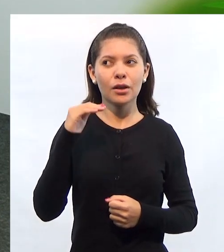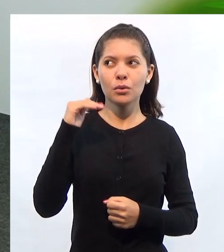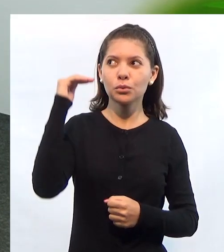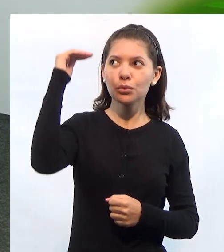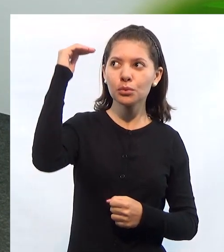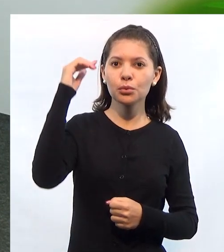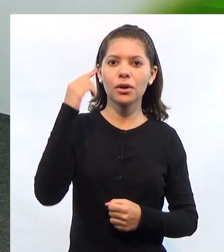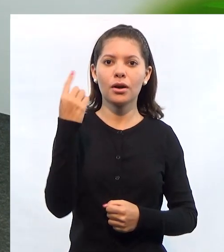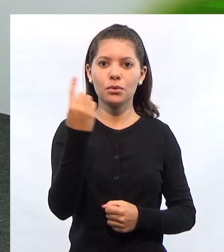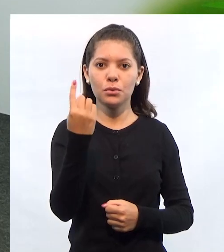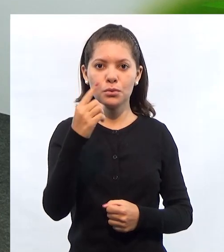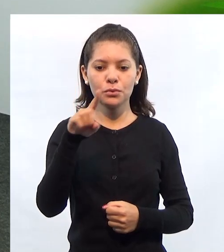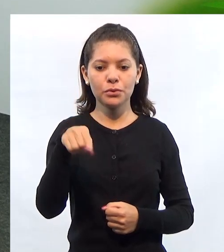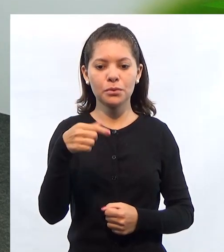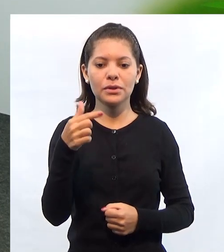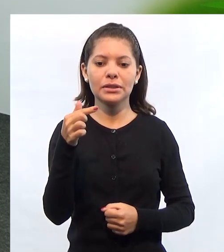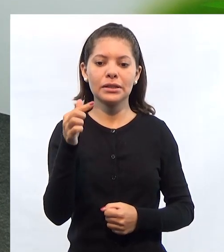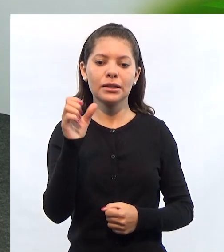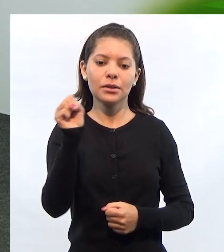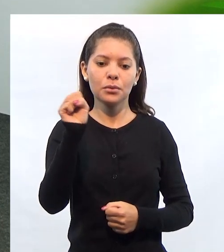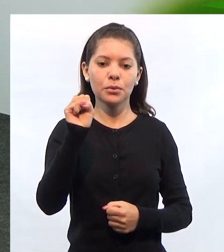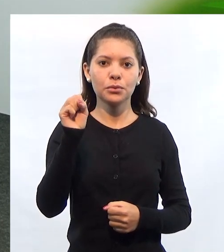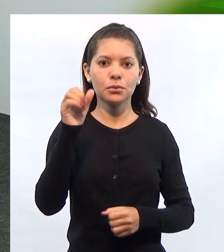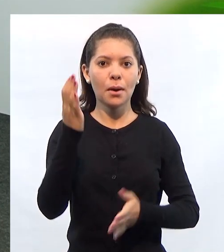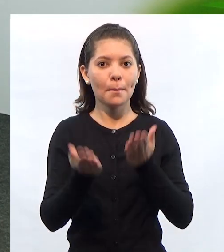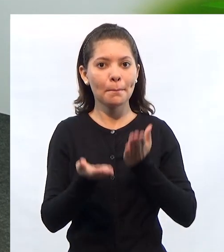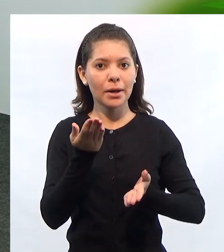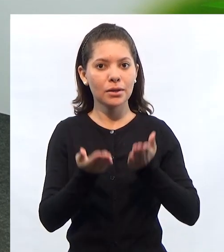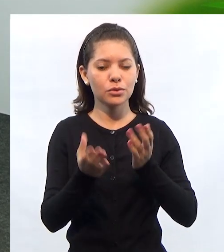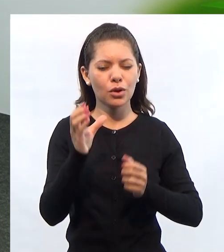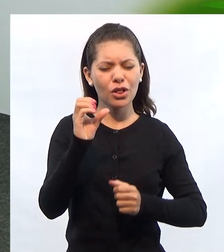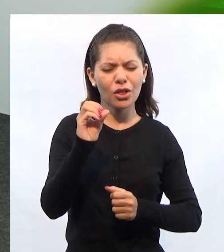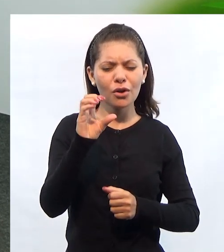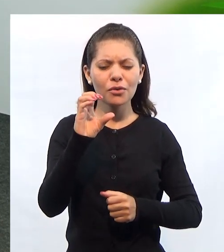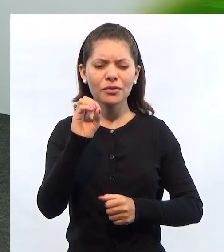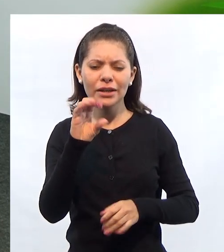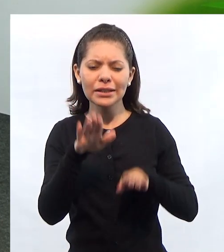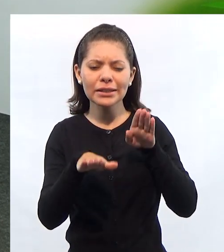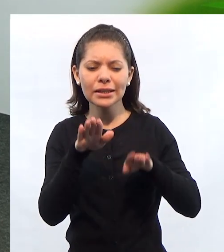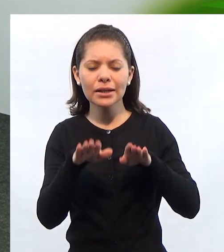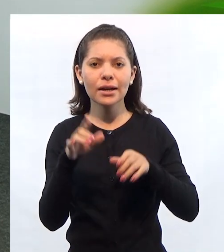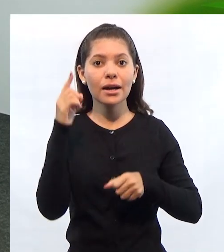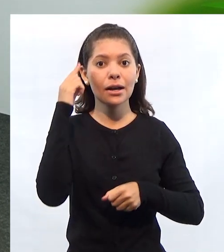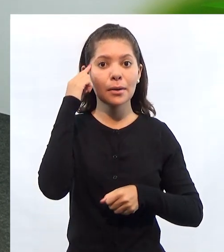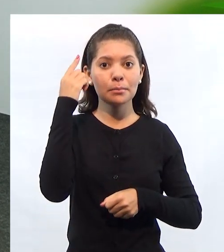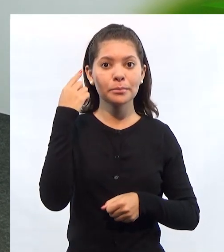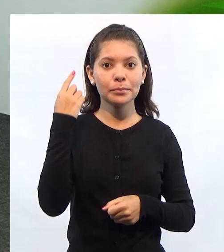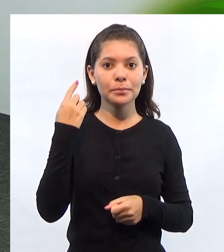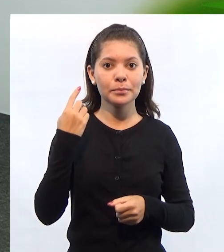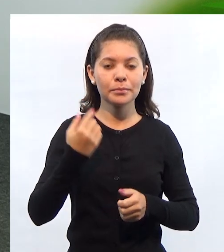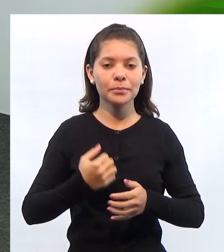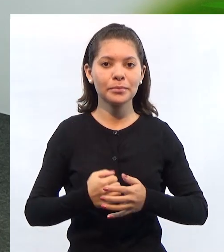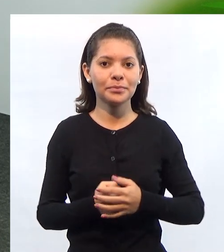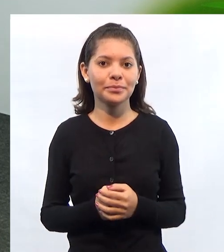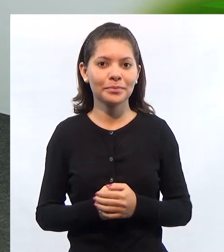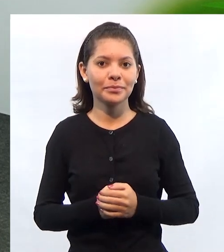tenho 1,78 m, peso cerca de 90 quilos e tenho os cabelos